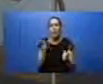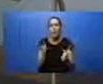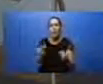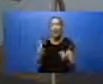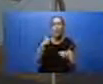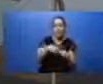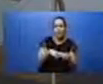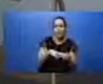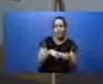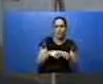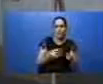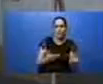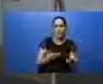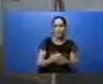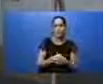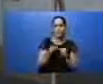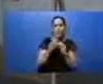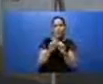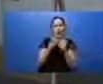Bom,